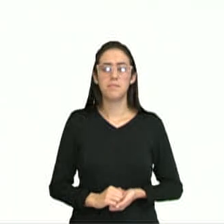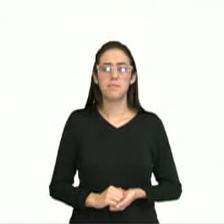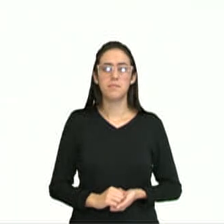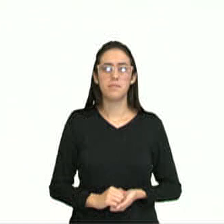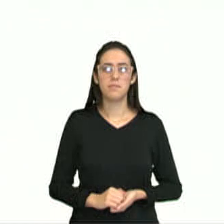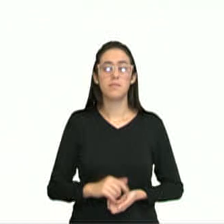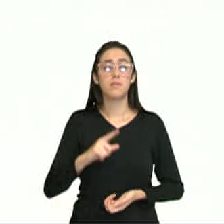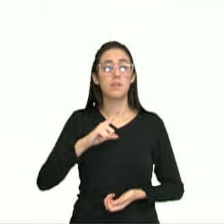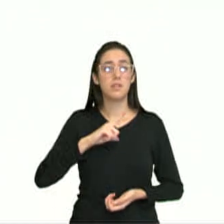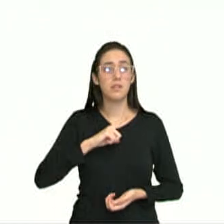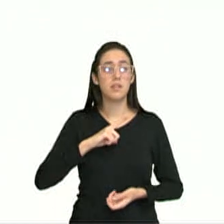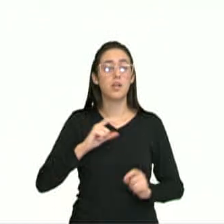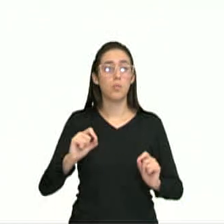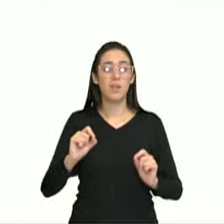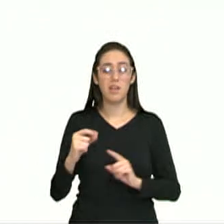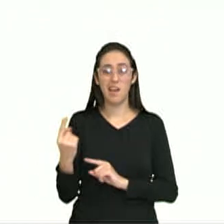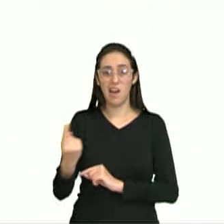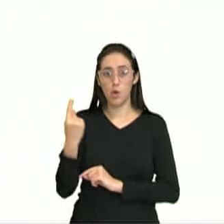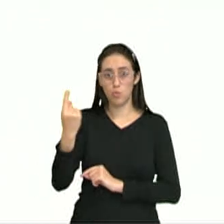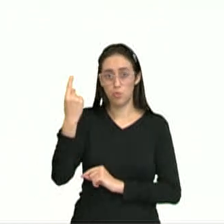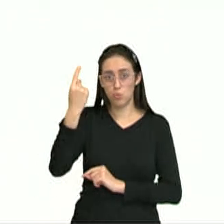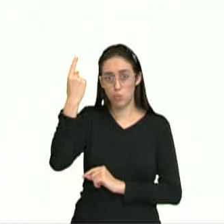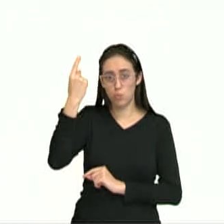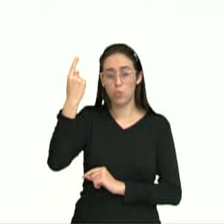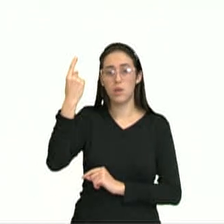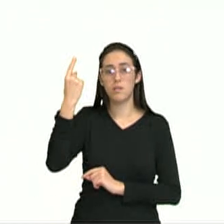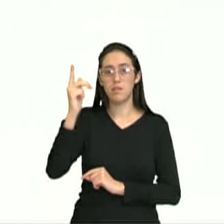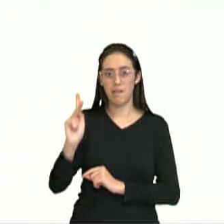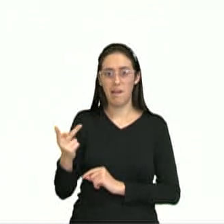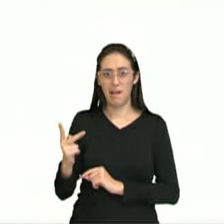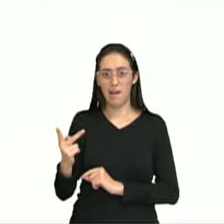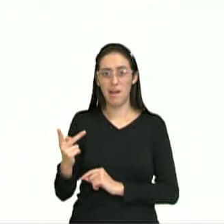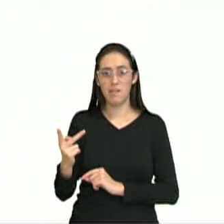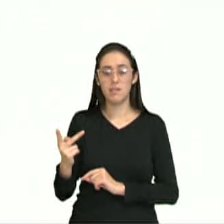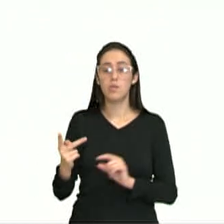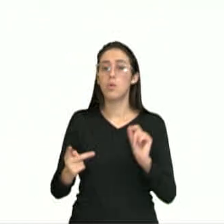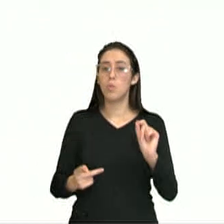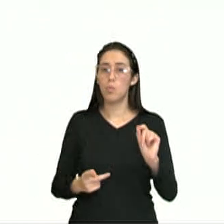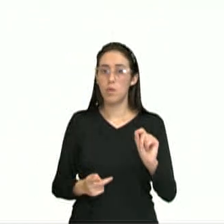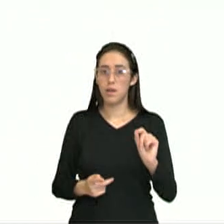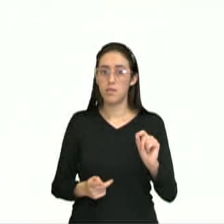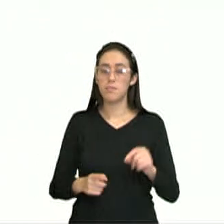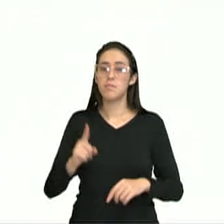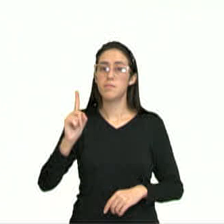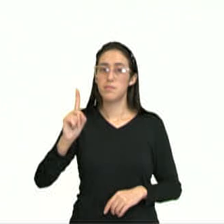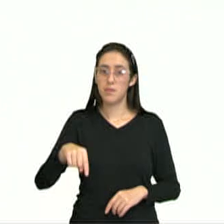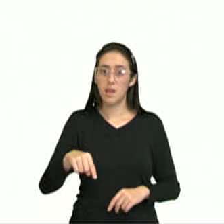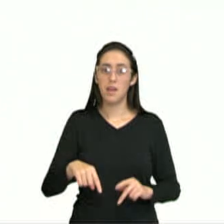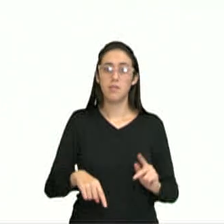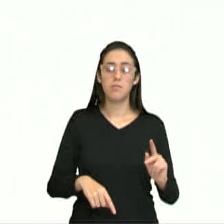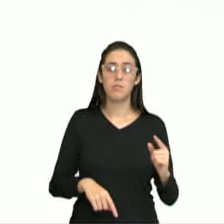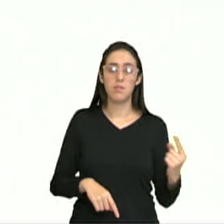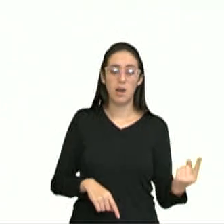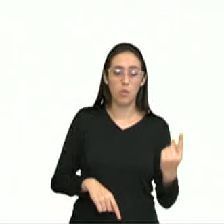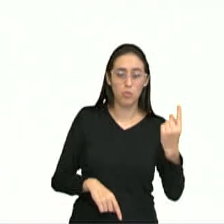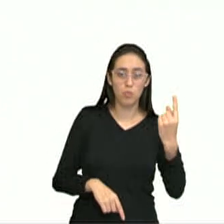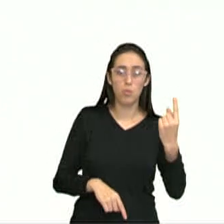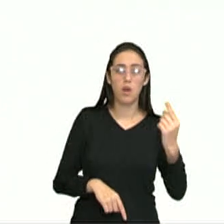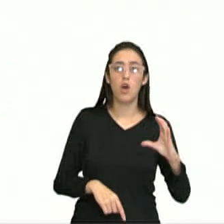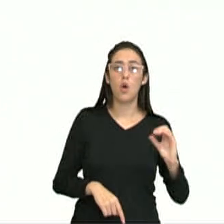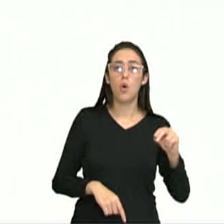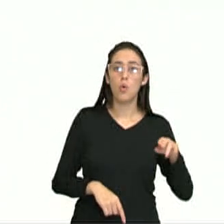Nós temos que a altura do tronco de cone é a diferença, então, da altura do cone